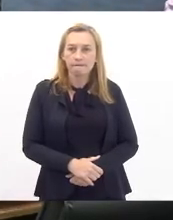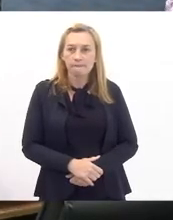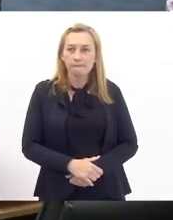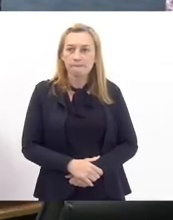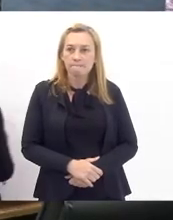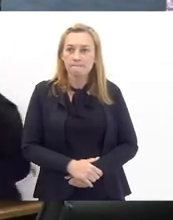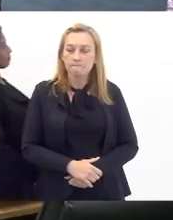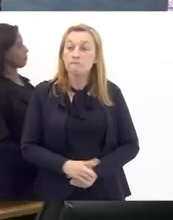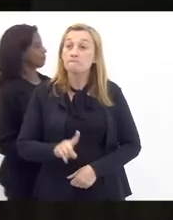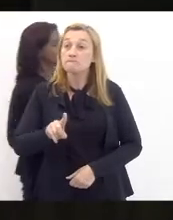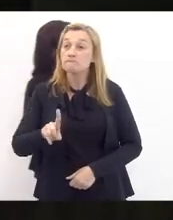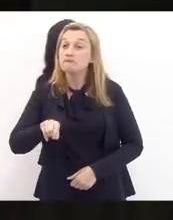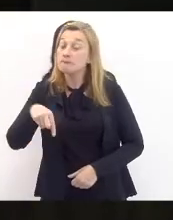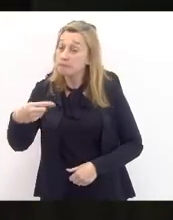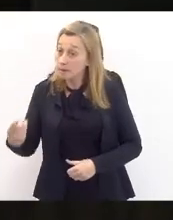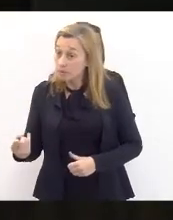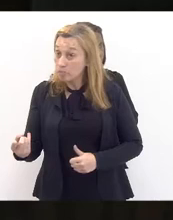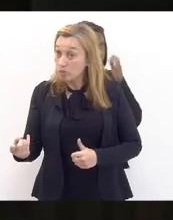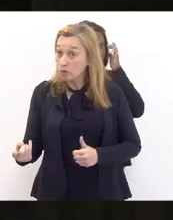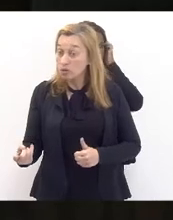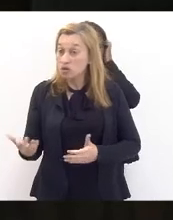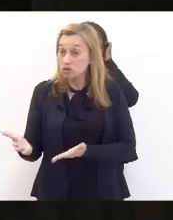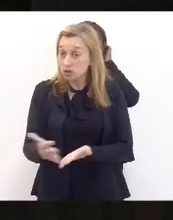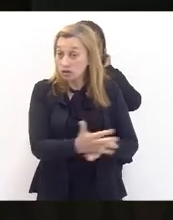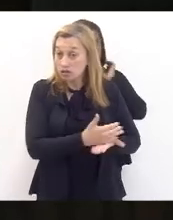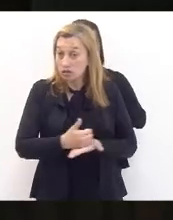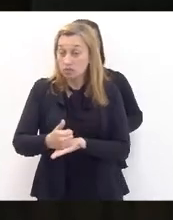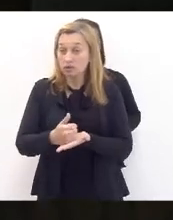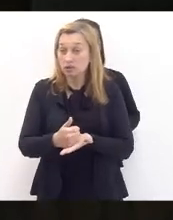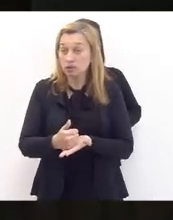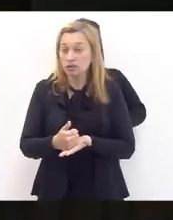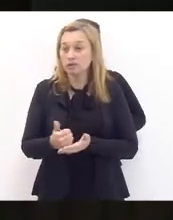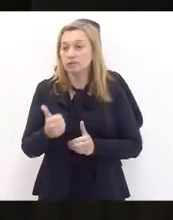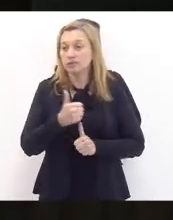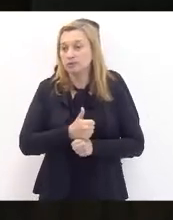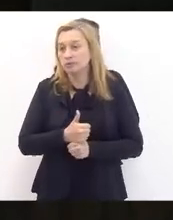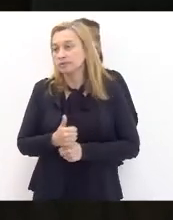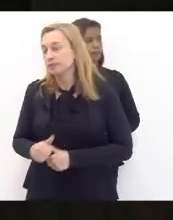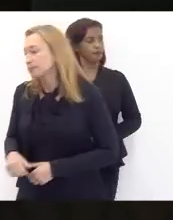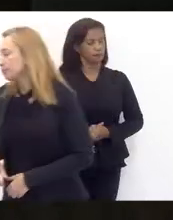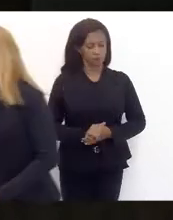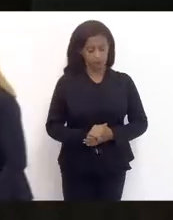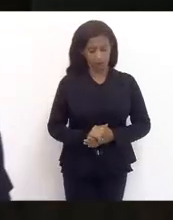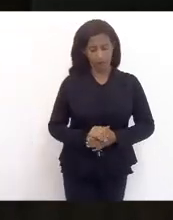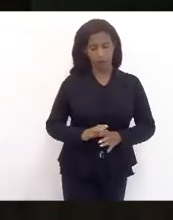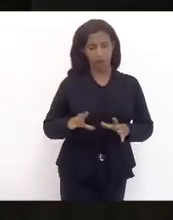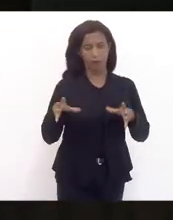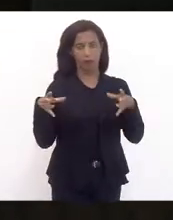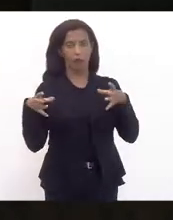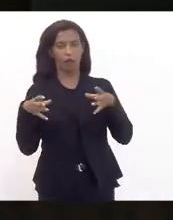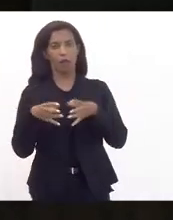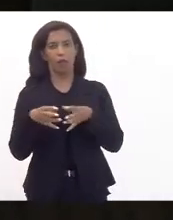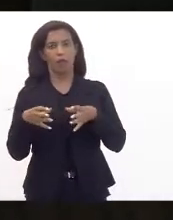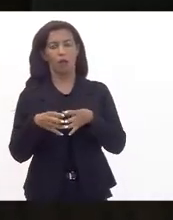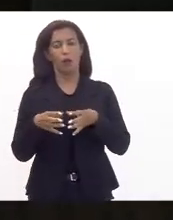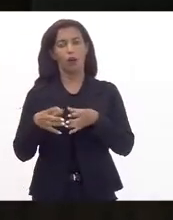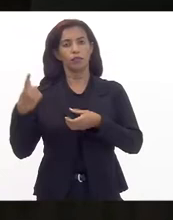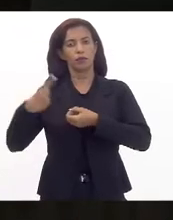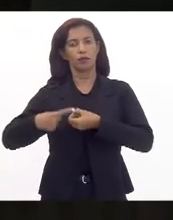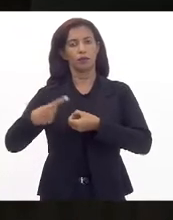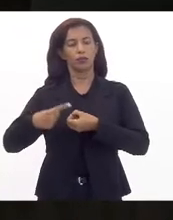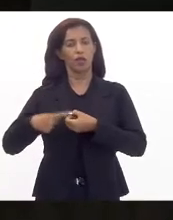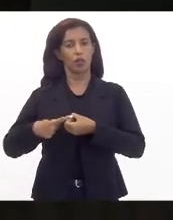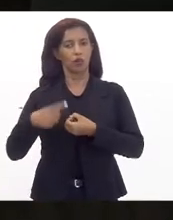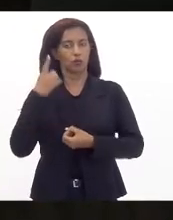E logo depois após escolher os pareceres pela comissão de assuntos municipais e desenvolvimento Regional Deputado